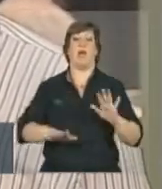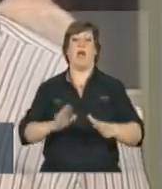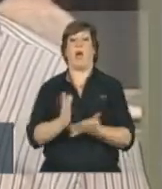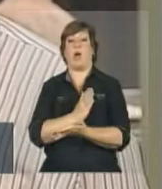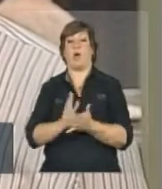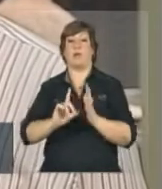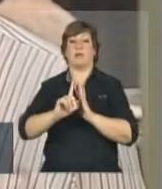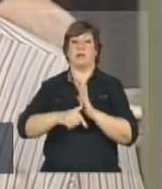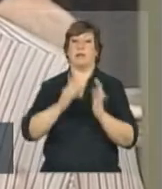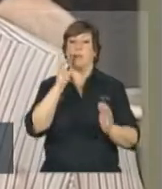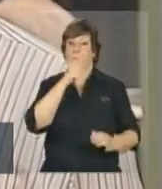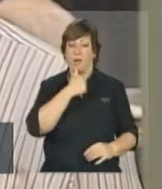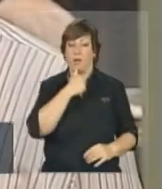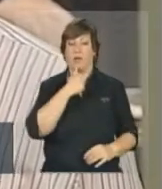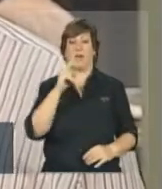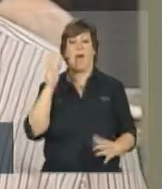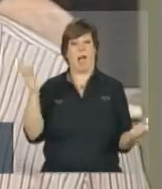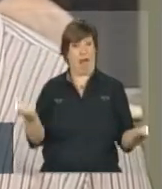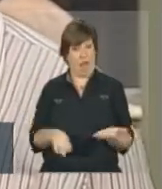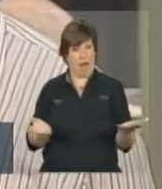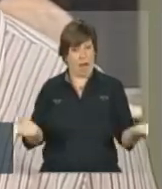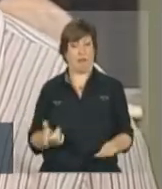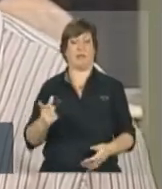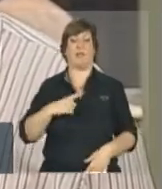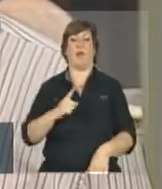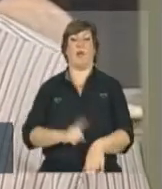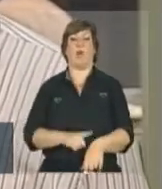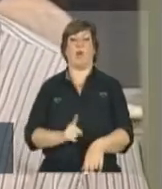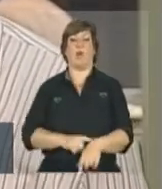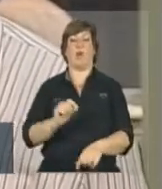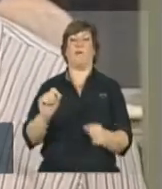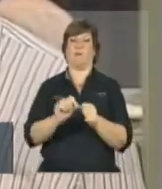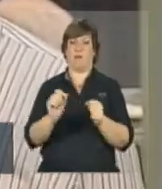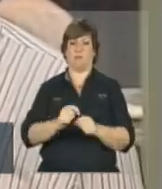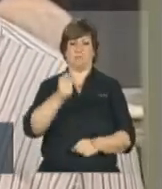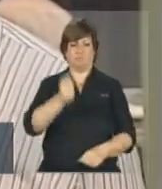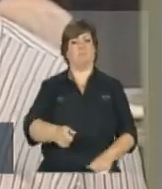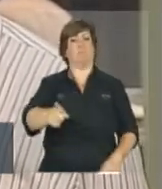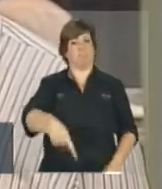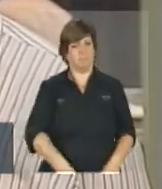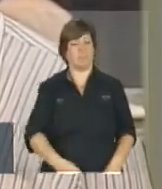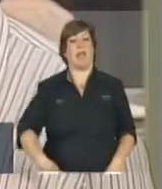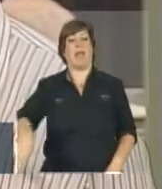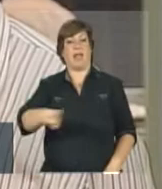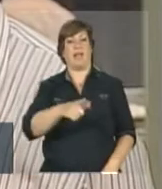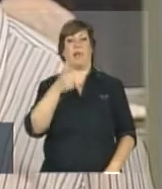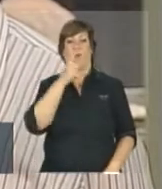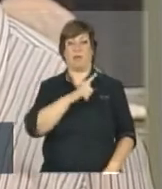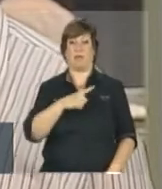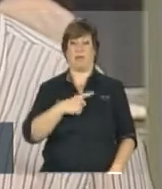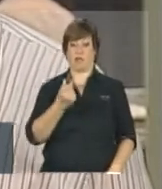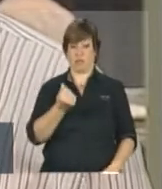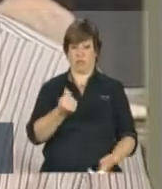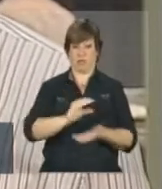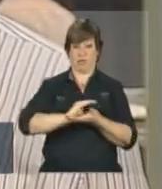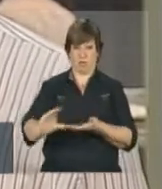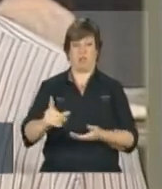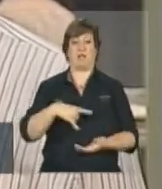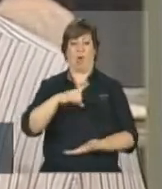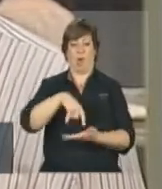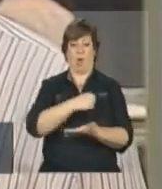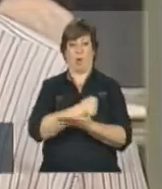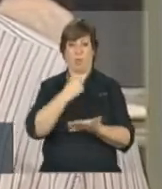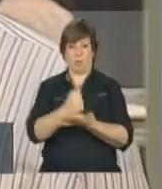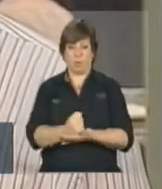em relação à desapropriação, e agora é a hora de fazer cobrança para que eles, né, tendo recurso, tendo os